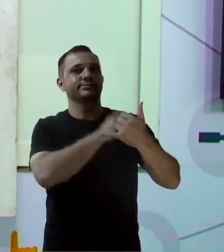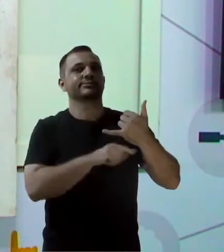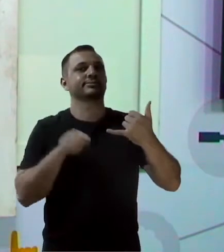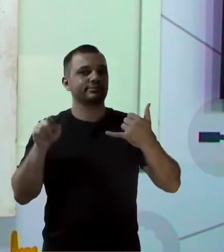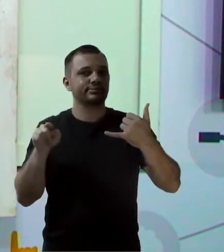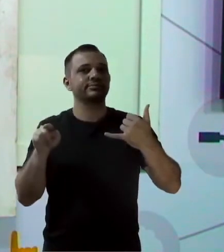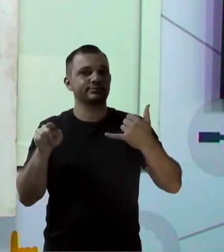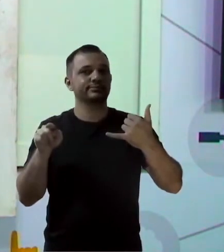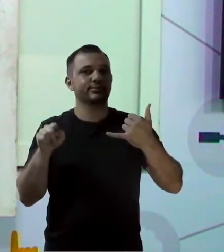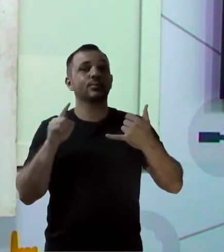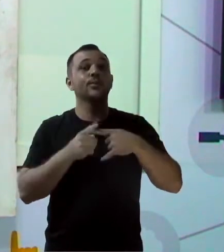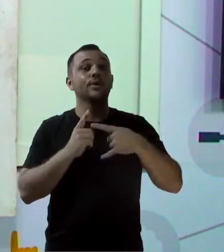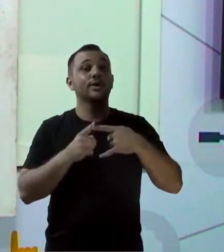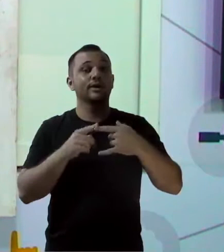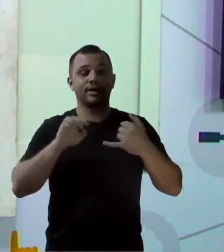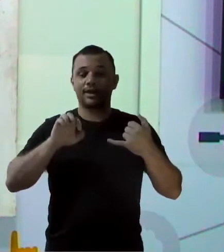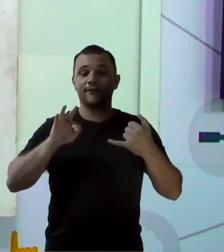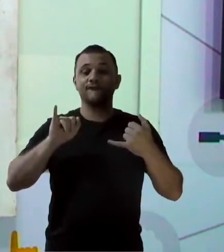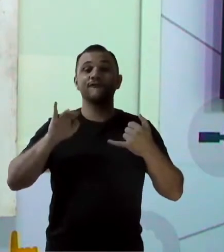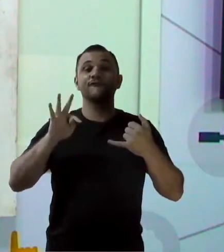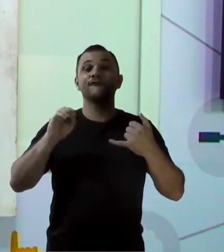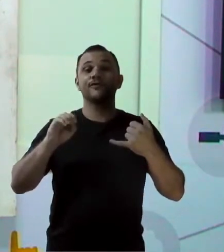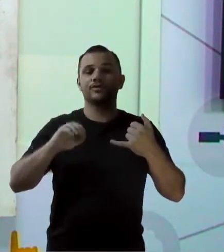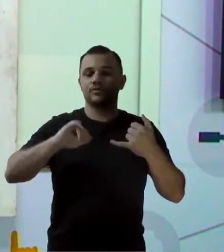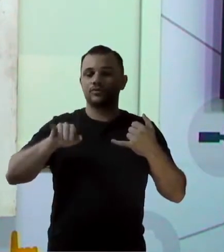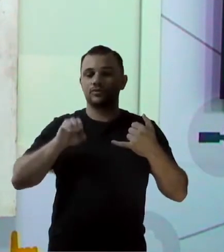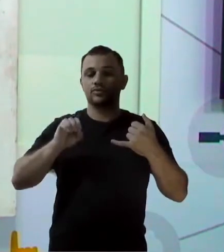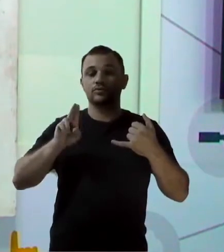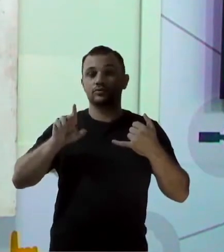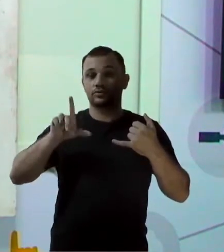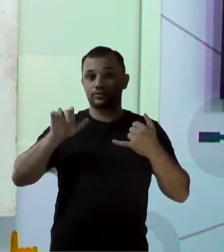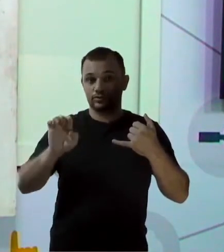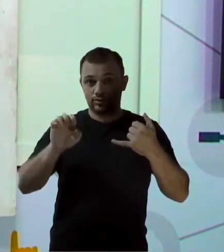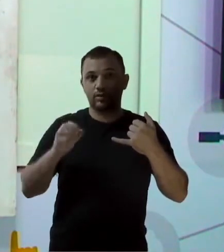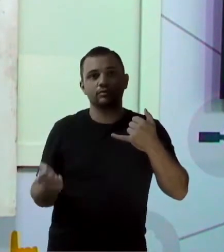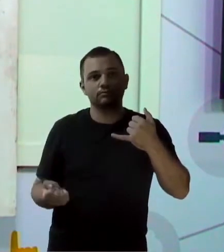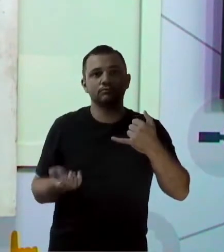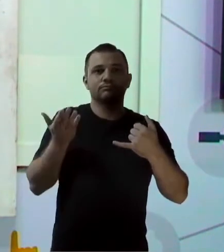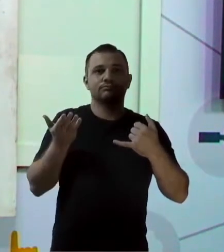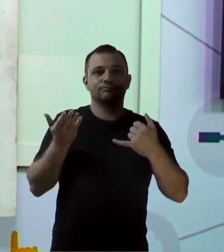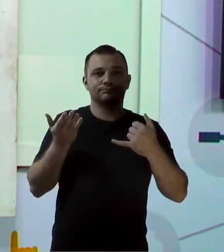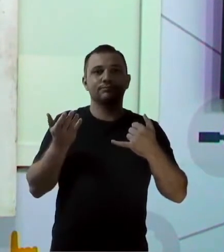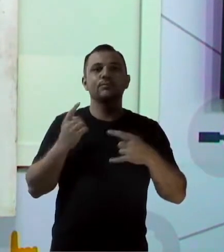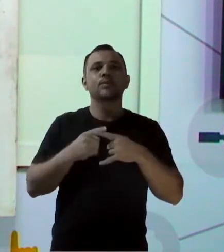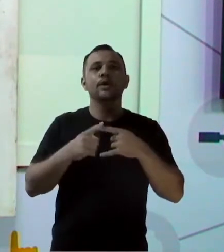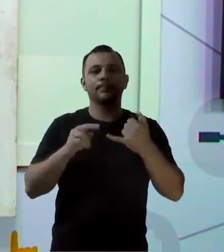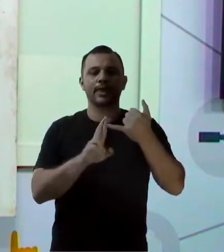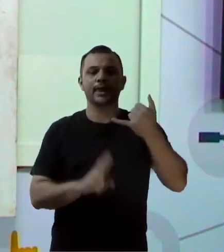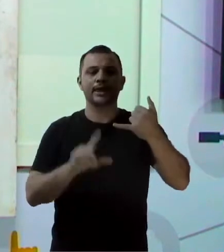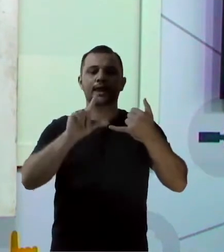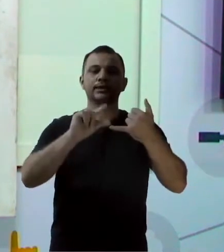o efeito Joule. Porque quando a gente diminui a resistência, a gente facilita o fluxo de cargas.